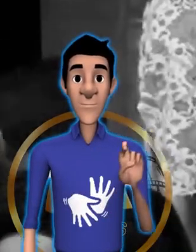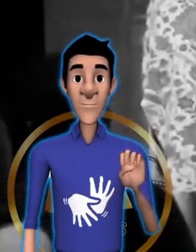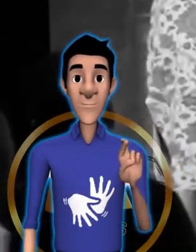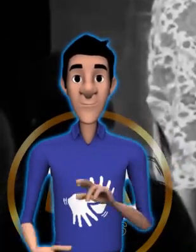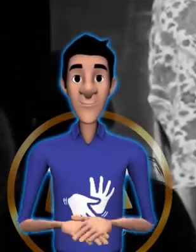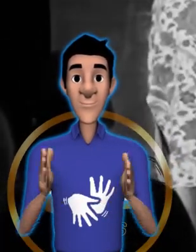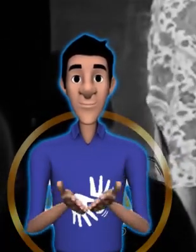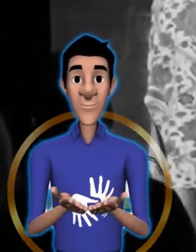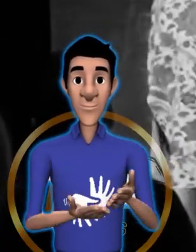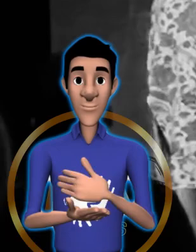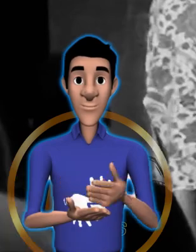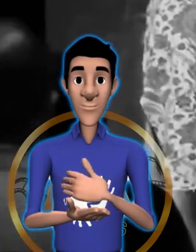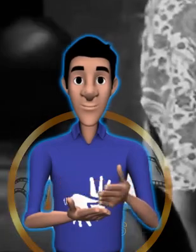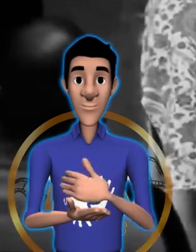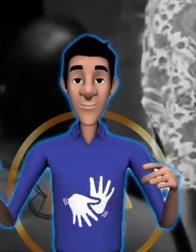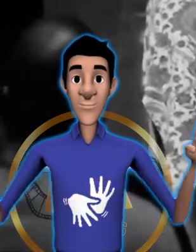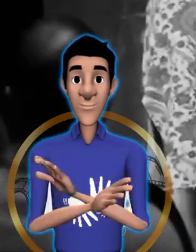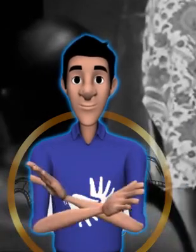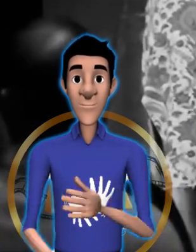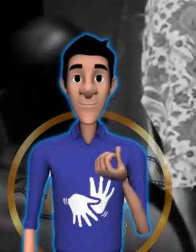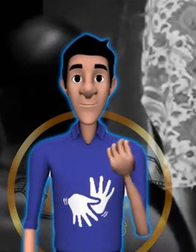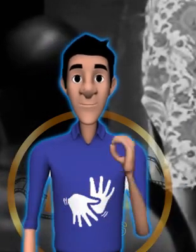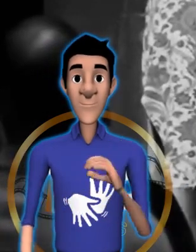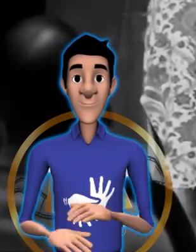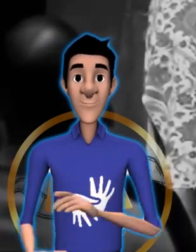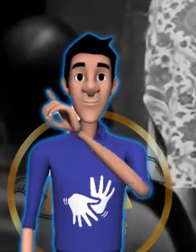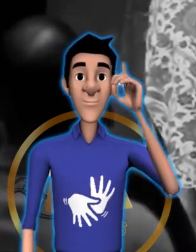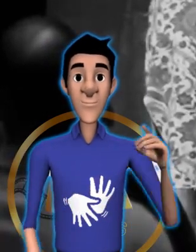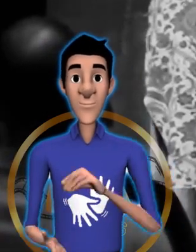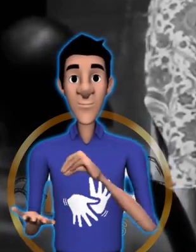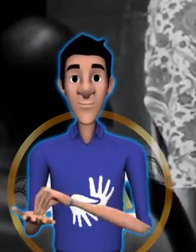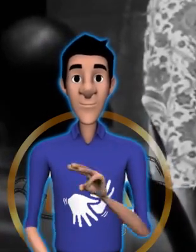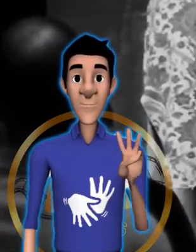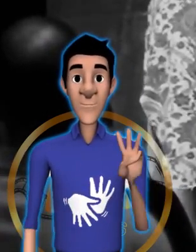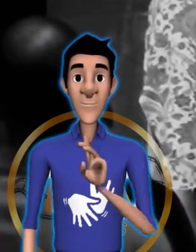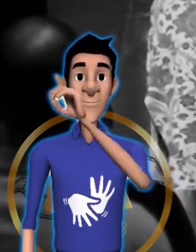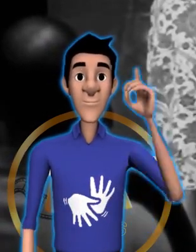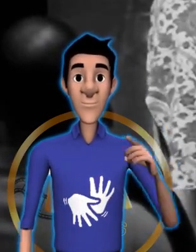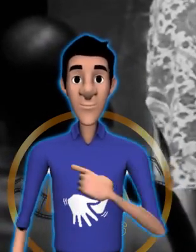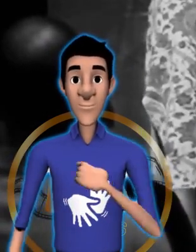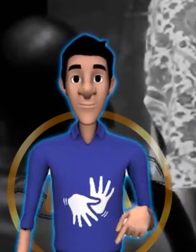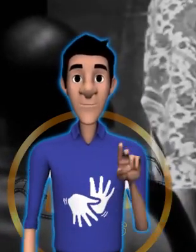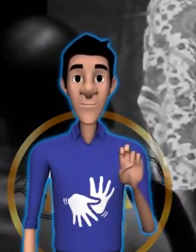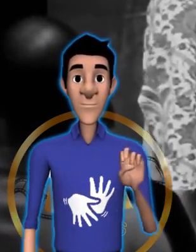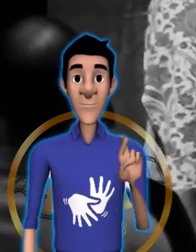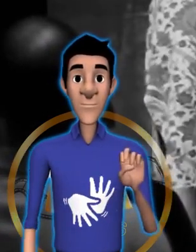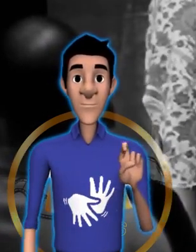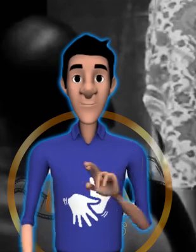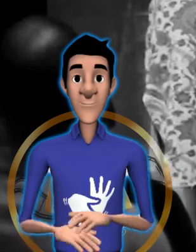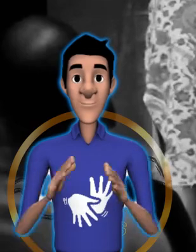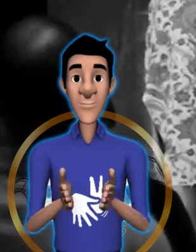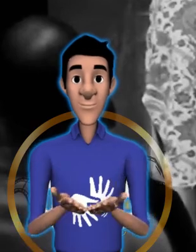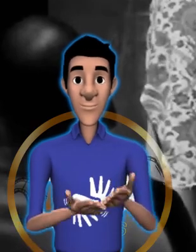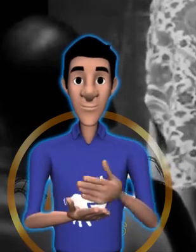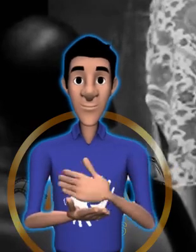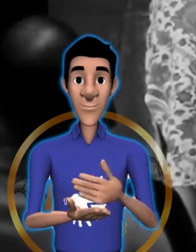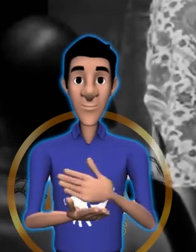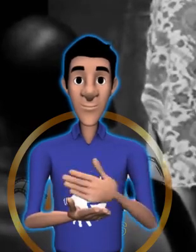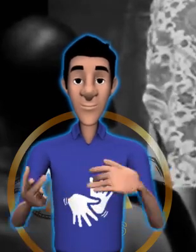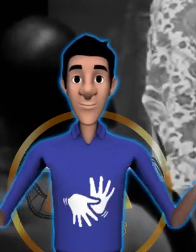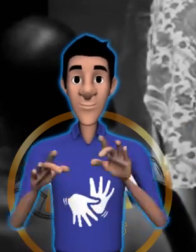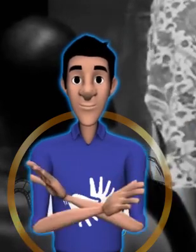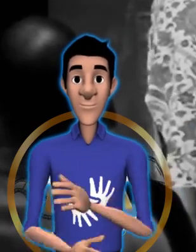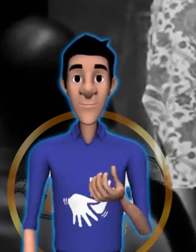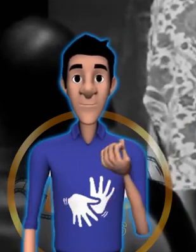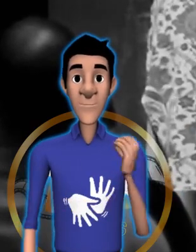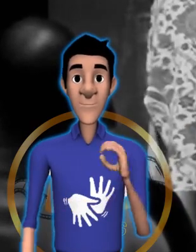fazer com isso. E hoje eu sou muito grata, porque tem 2 anos que ela tá mais viva do que eu imaginava. E que eu levo o nome dela